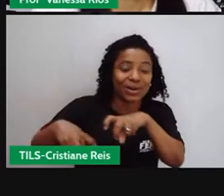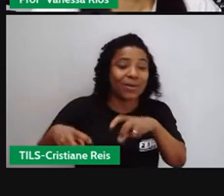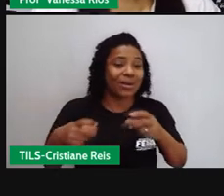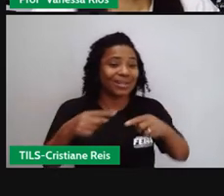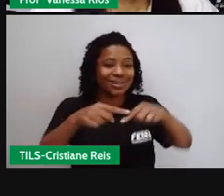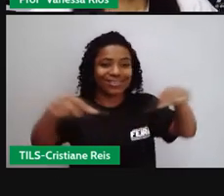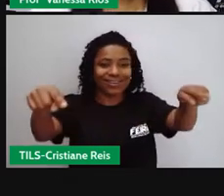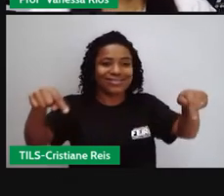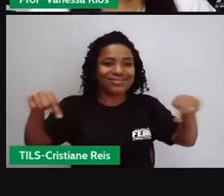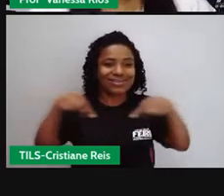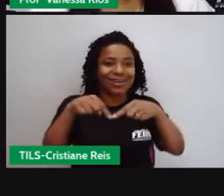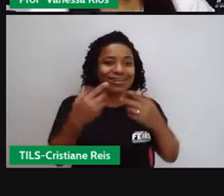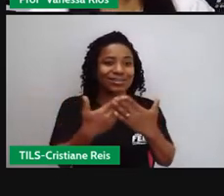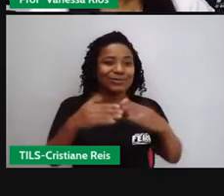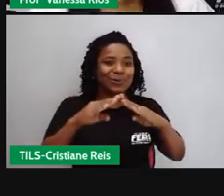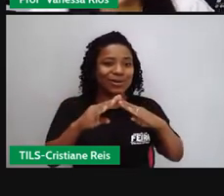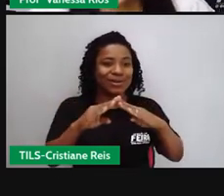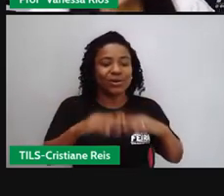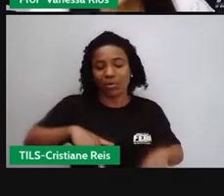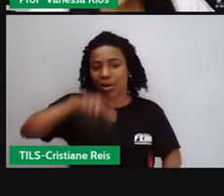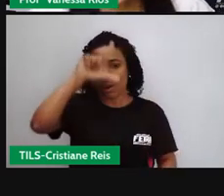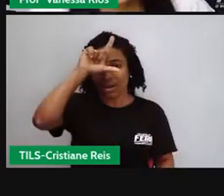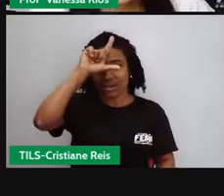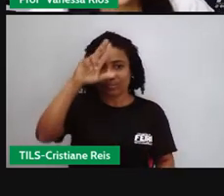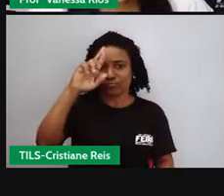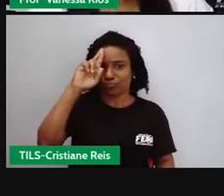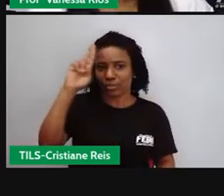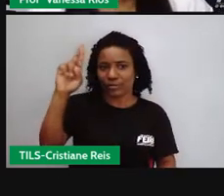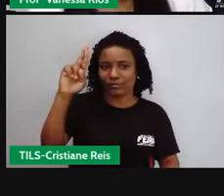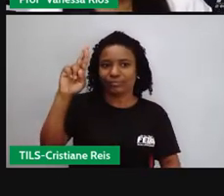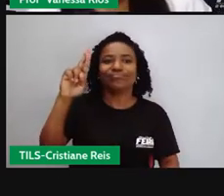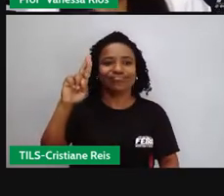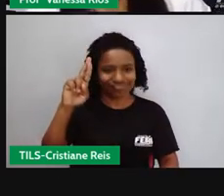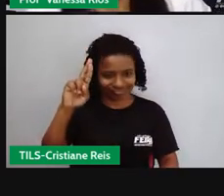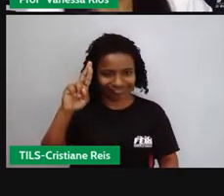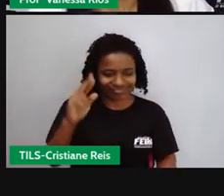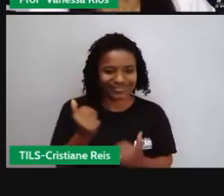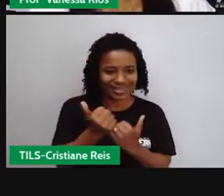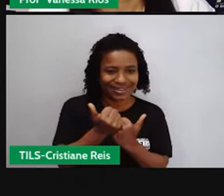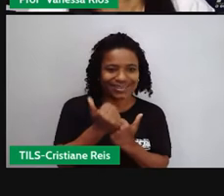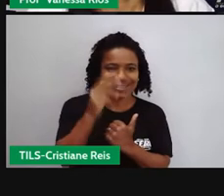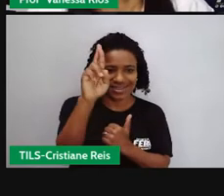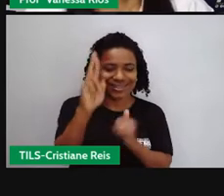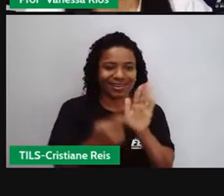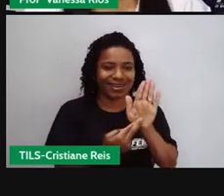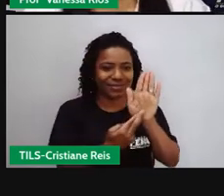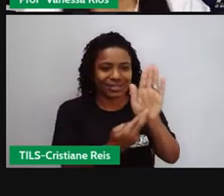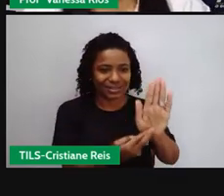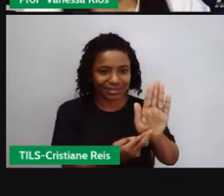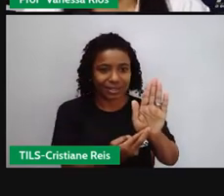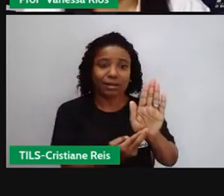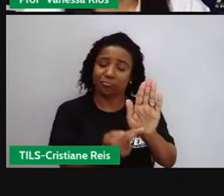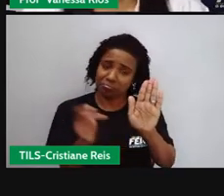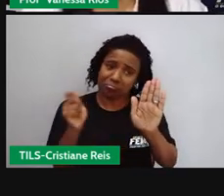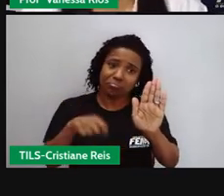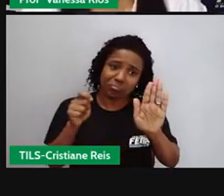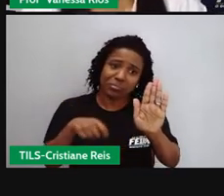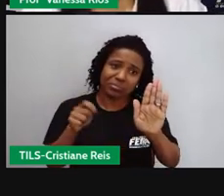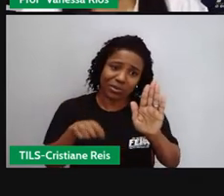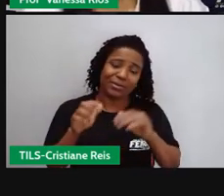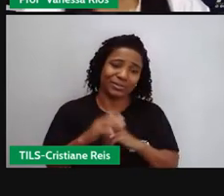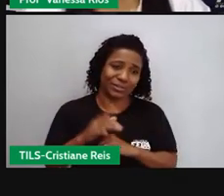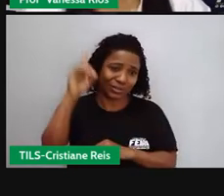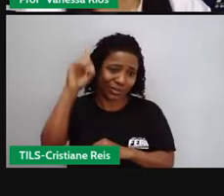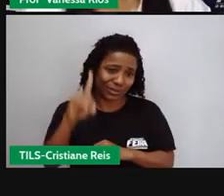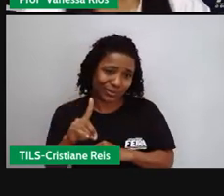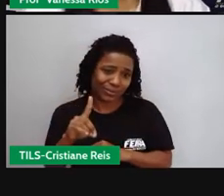voto acontece aí para escolher o diretor, a vice-diretora da escola. Então, a gente observa as eleições como algo